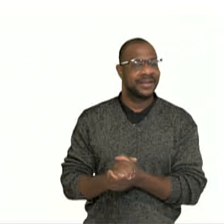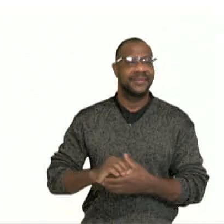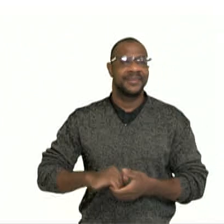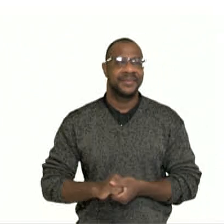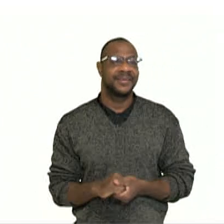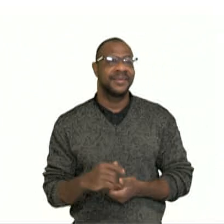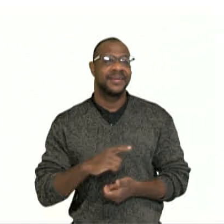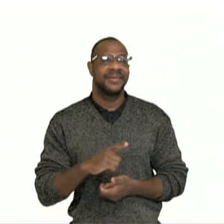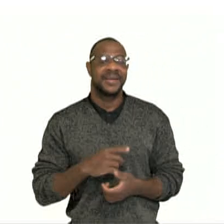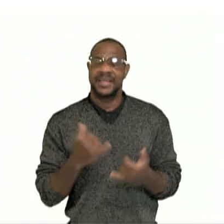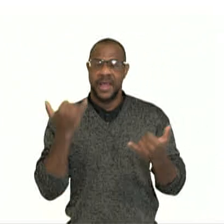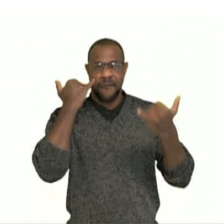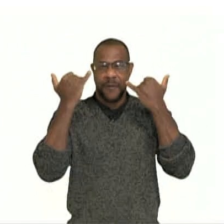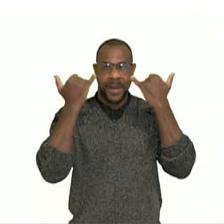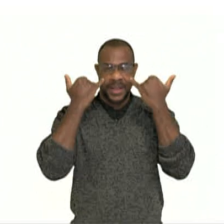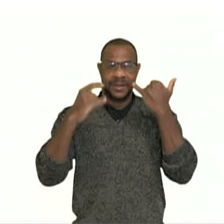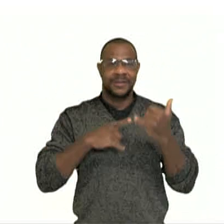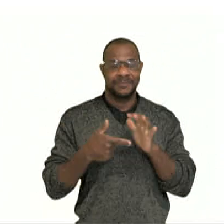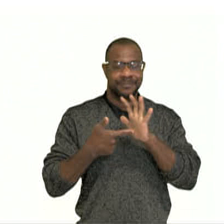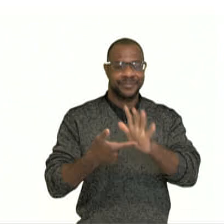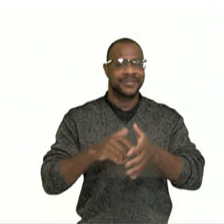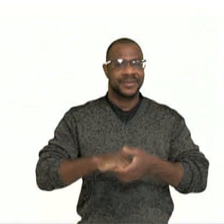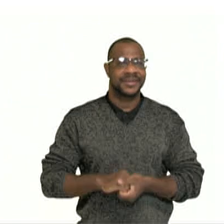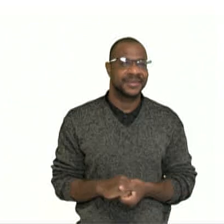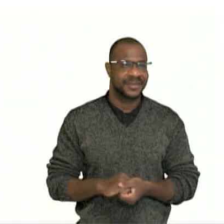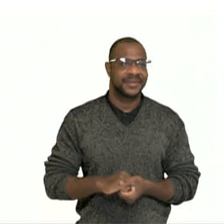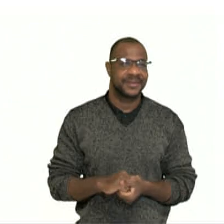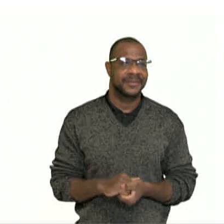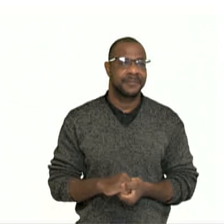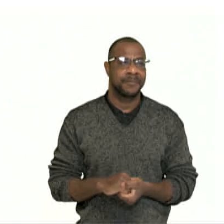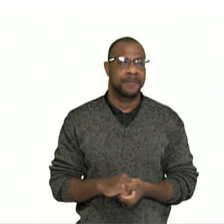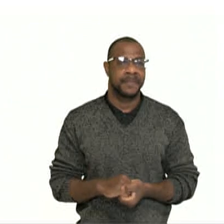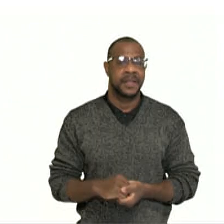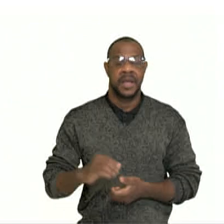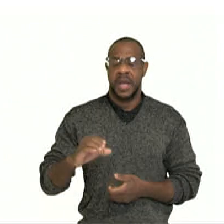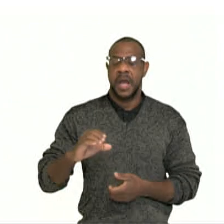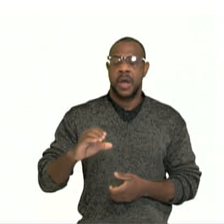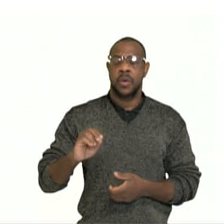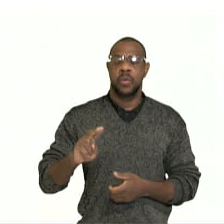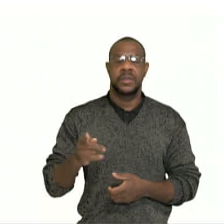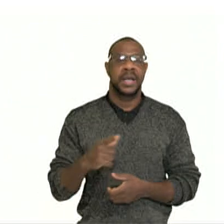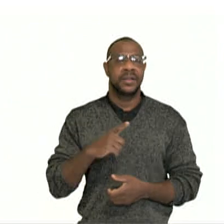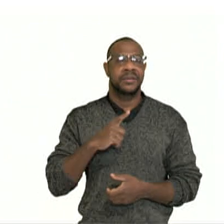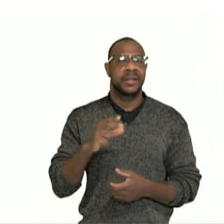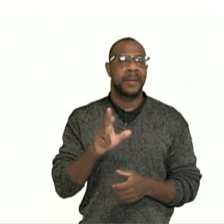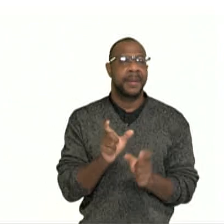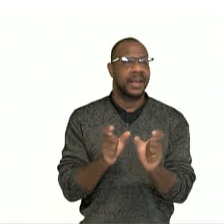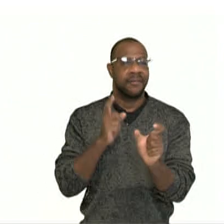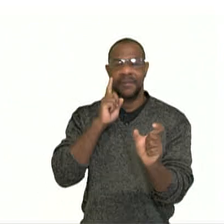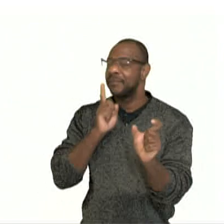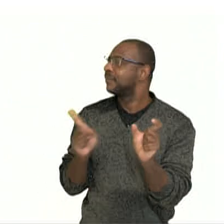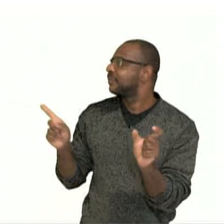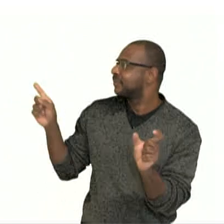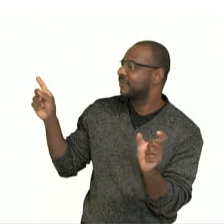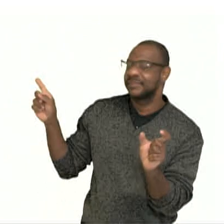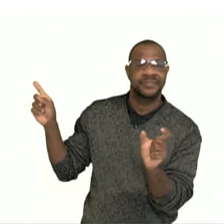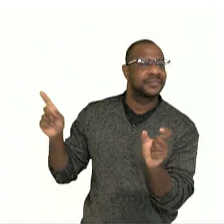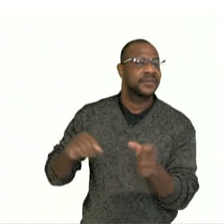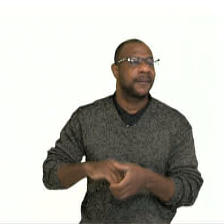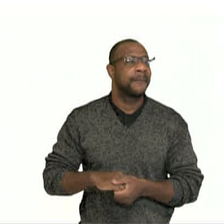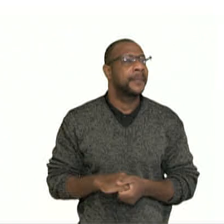informação brother-in-law. Brother-in-law quer dizer cunhado. Cada vez que nós tivermos